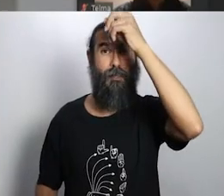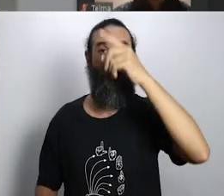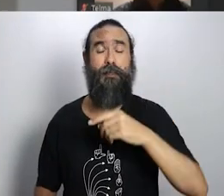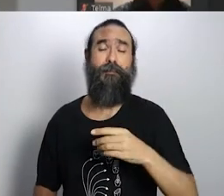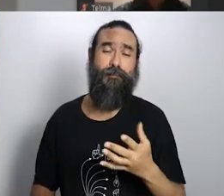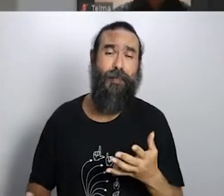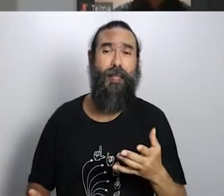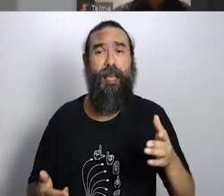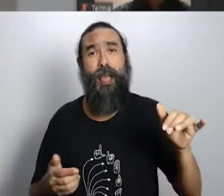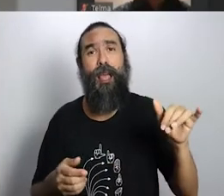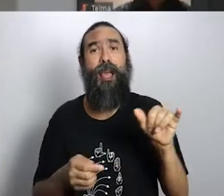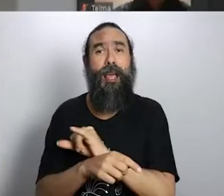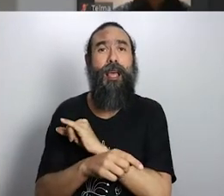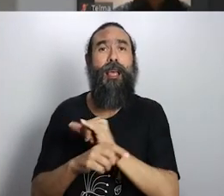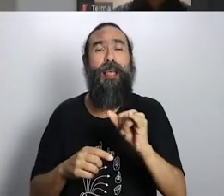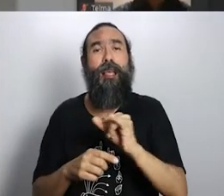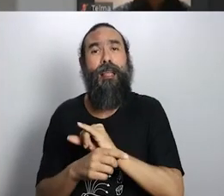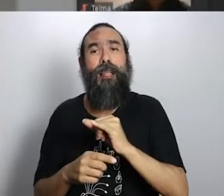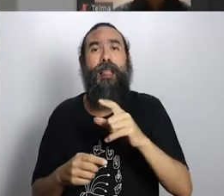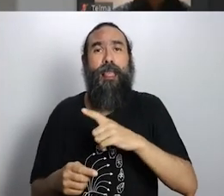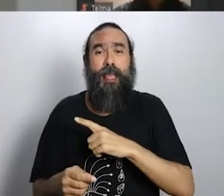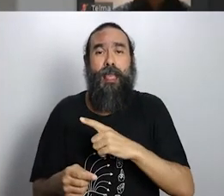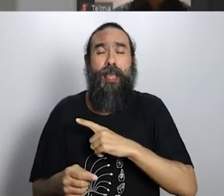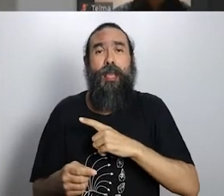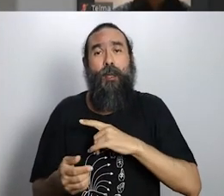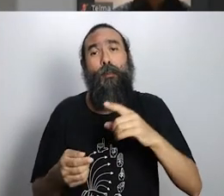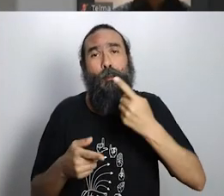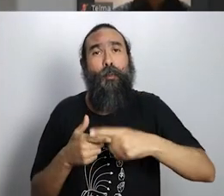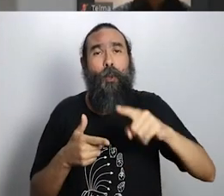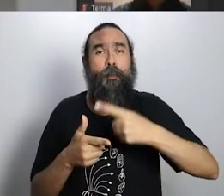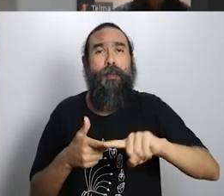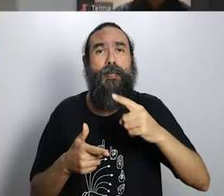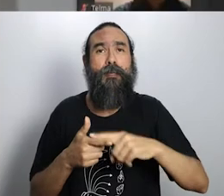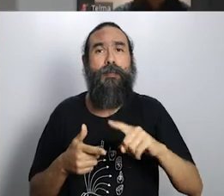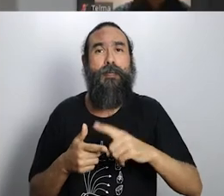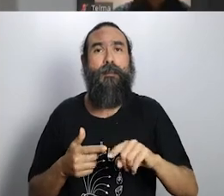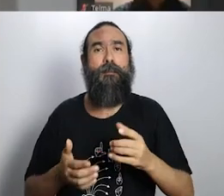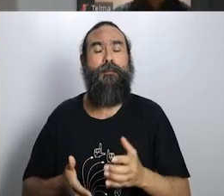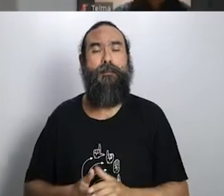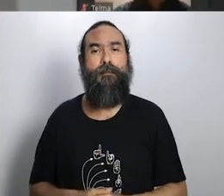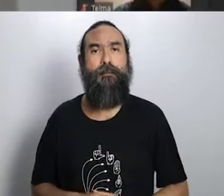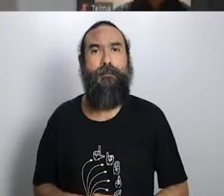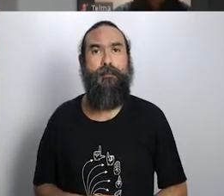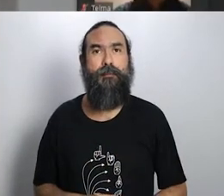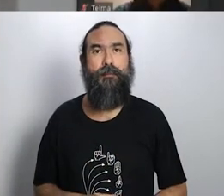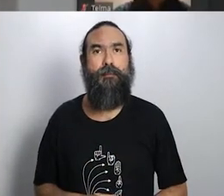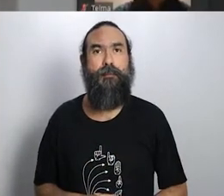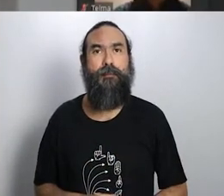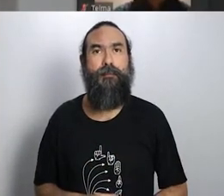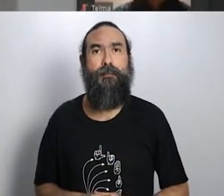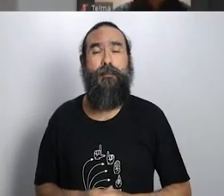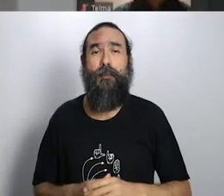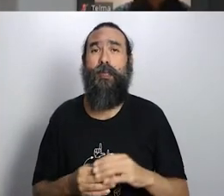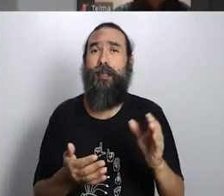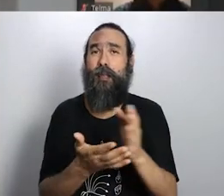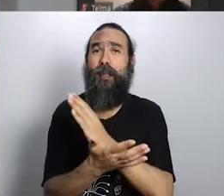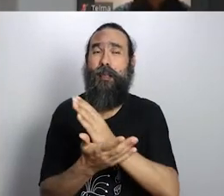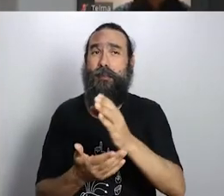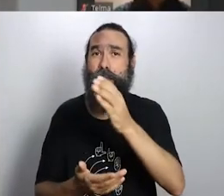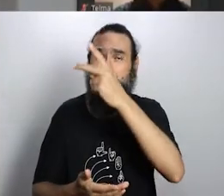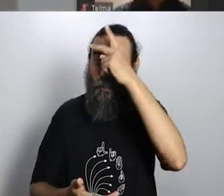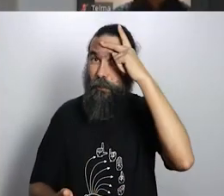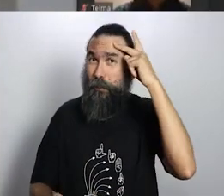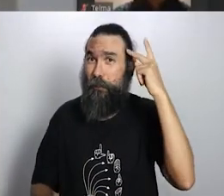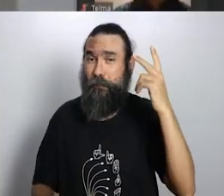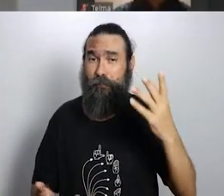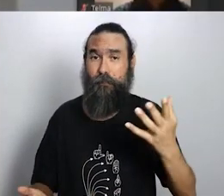extravagâncias e violências. Conhecer quem foram essas pessoas. Quando eu perguntei a Severina quem foi, foi um